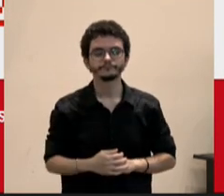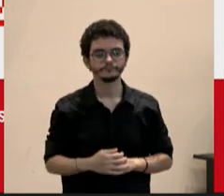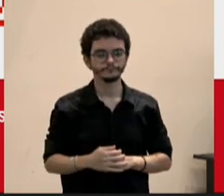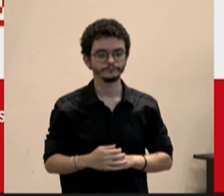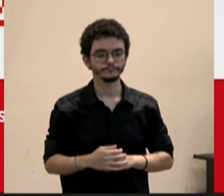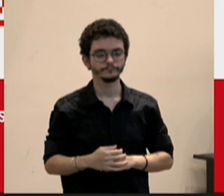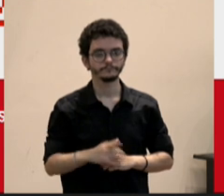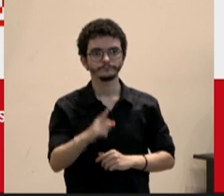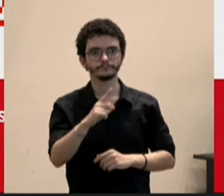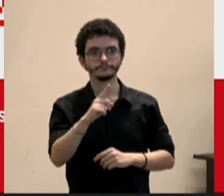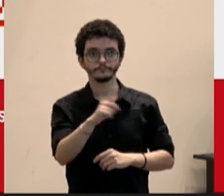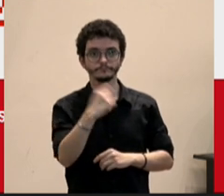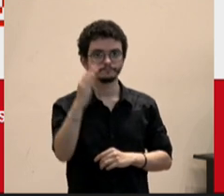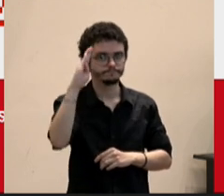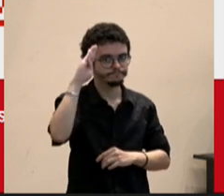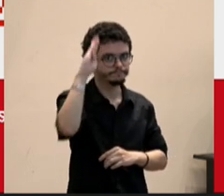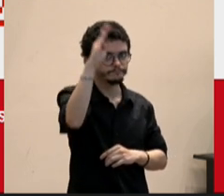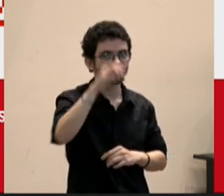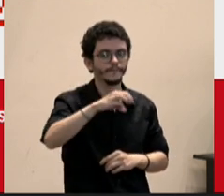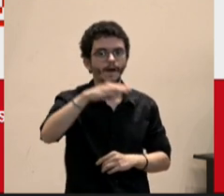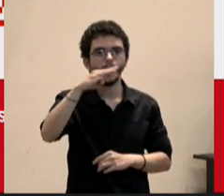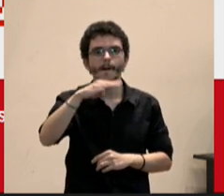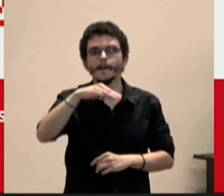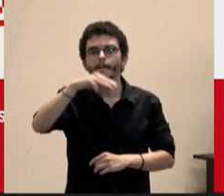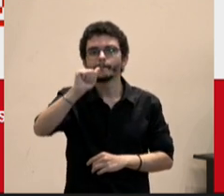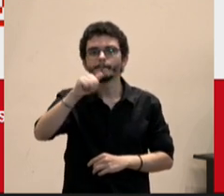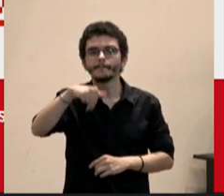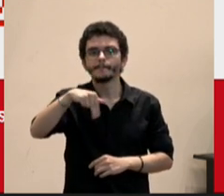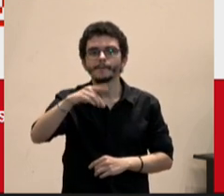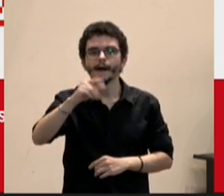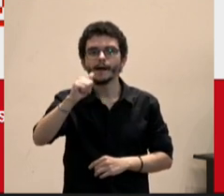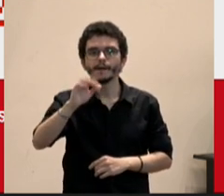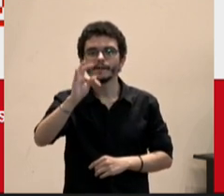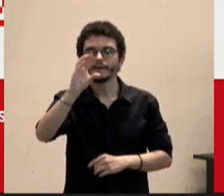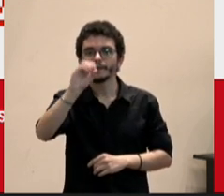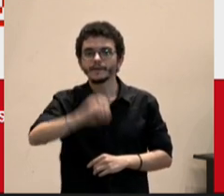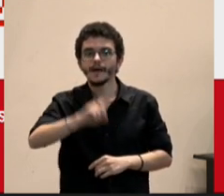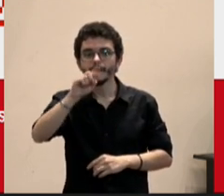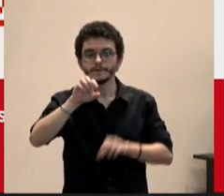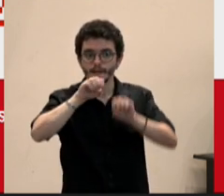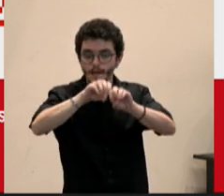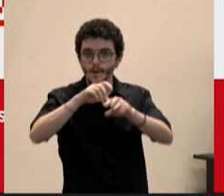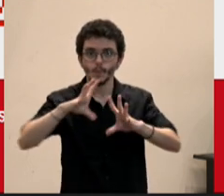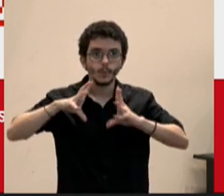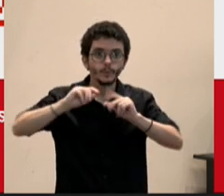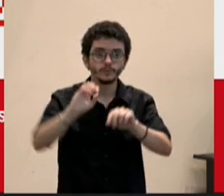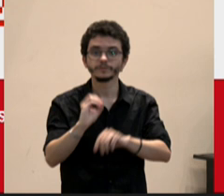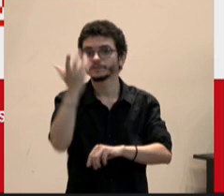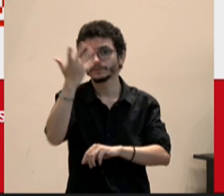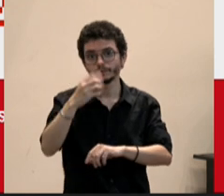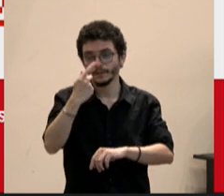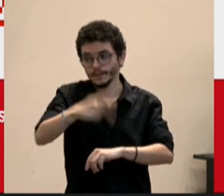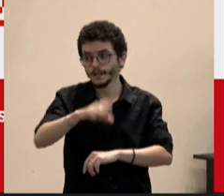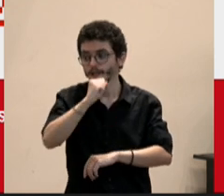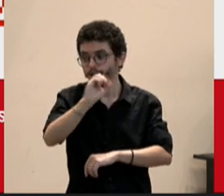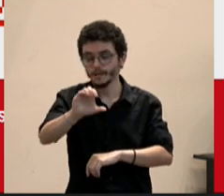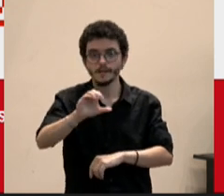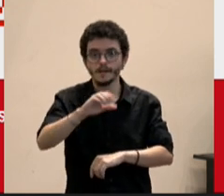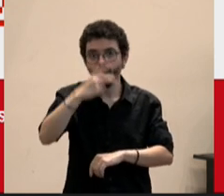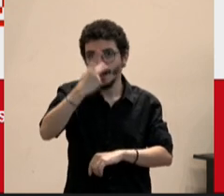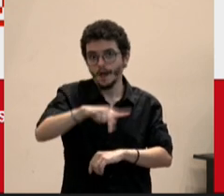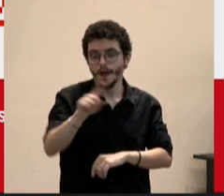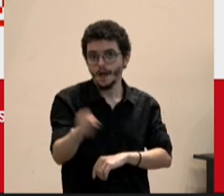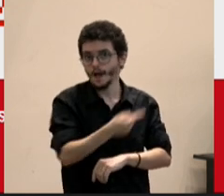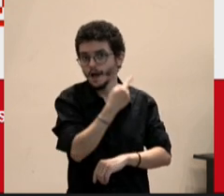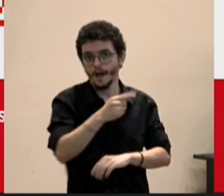a nossa prioridade do mandato é a educação. Então, tudo o que acontece na educação de Santa Catarina está aqui nas